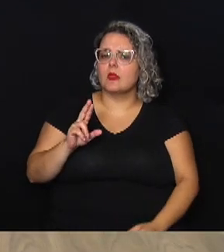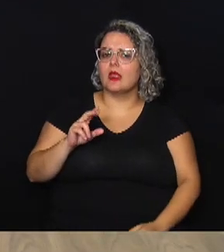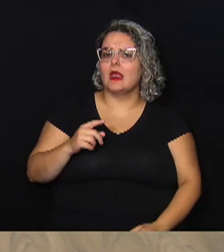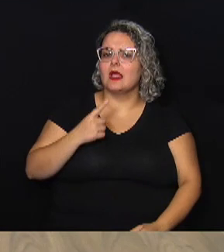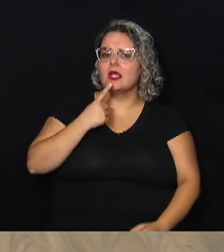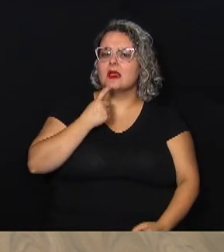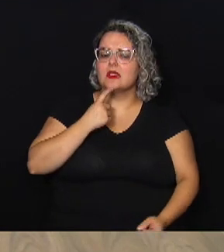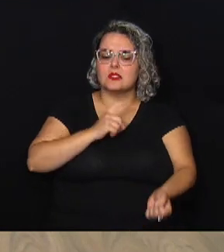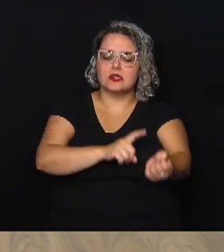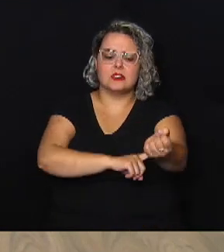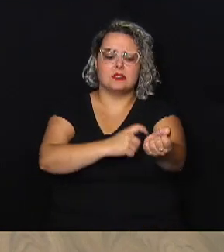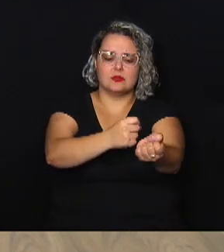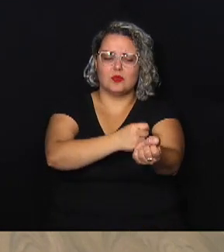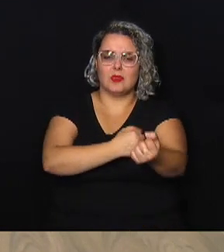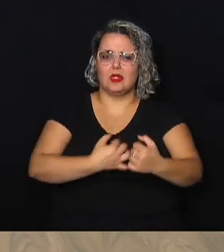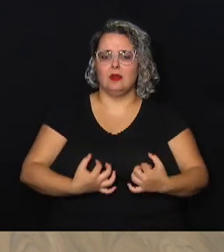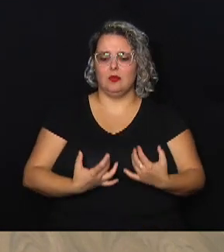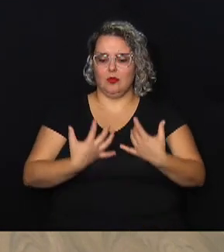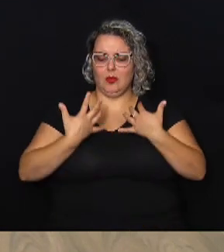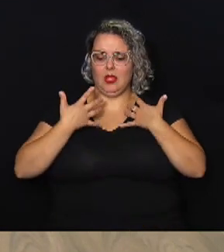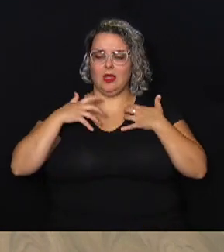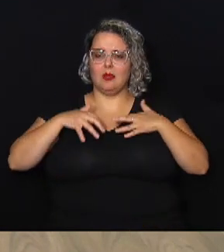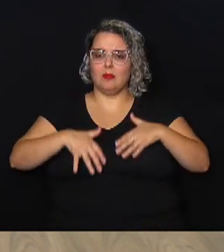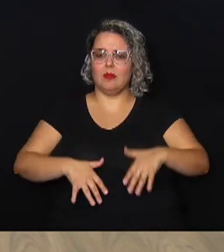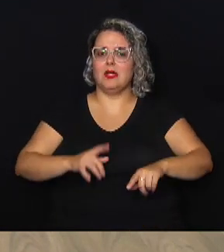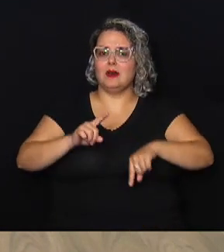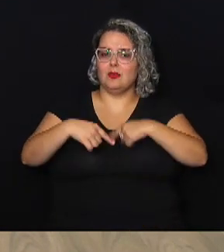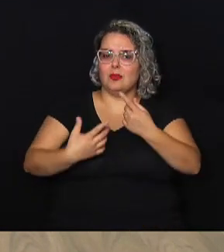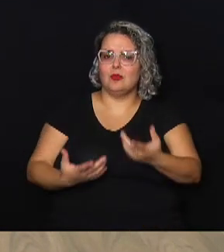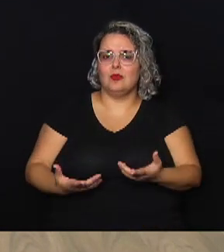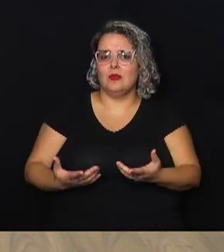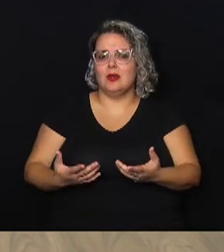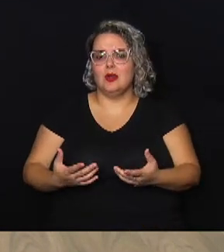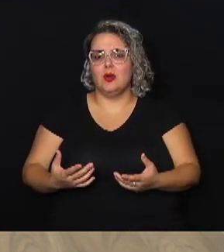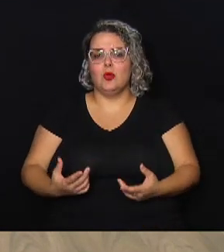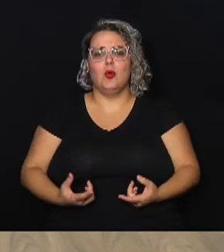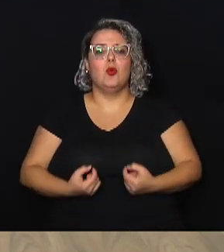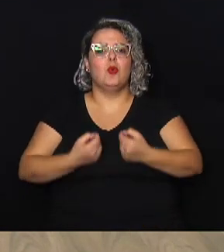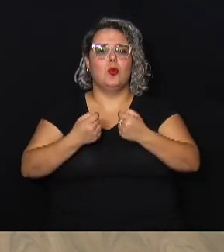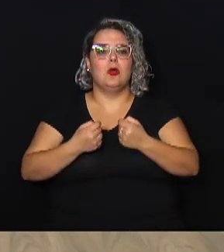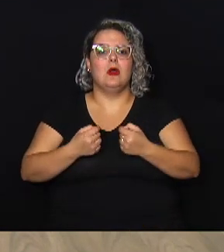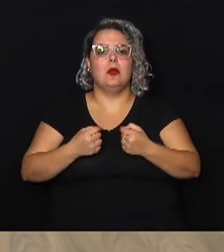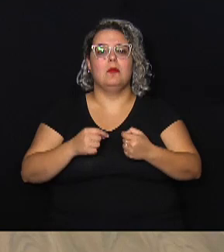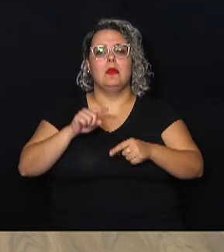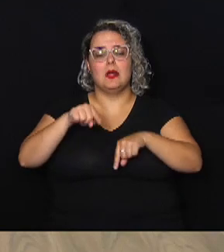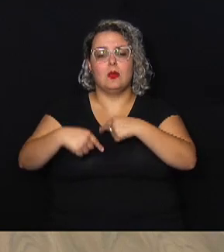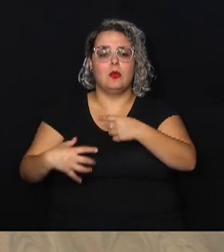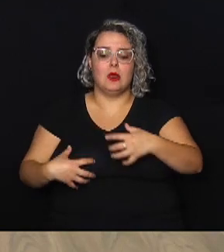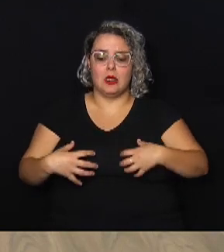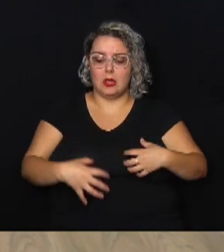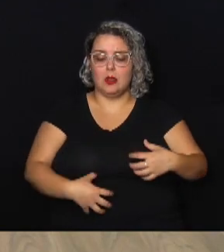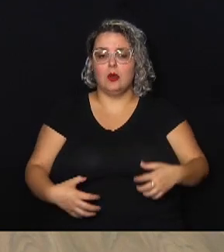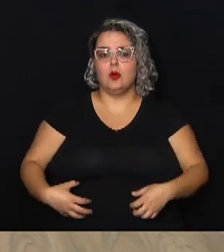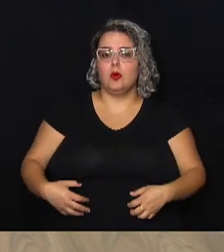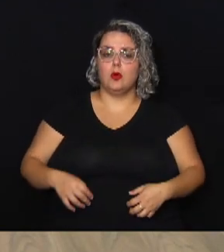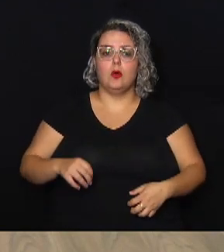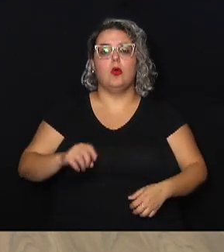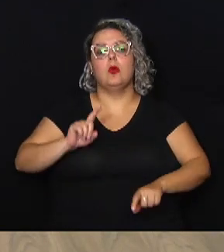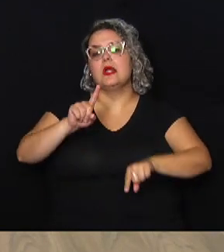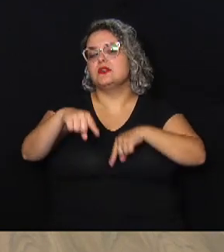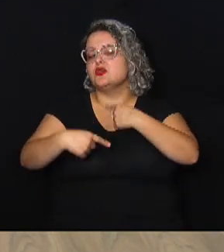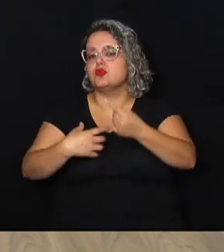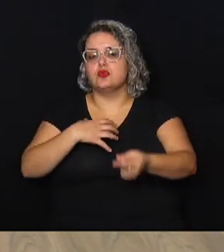ela pode se espalhar para outros órgãos? Tipo, o câncer pode ir para outros órgãos ou ela ataca de outra